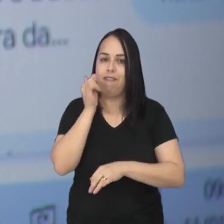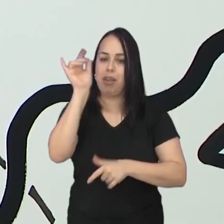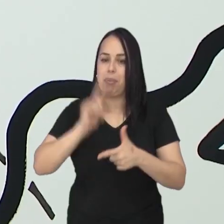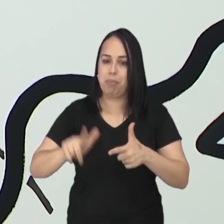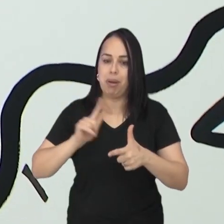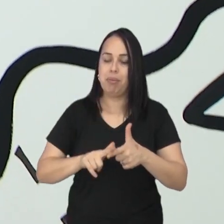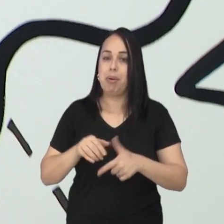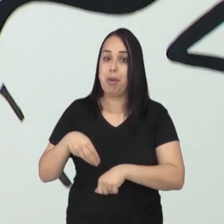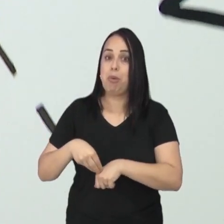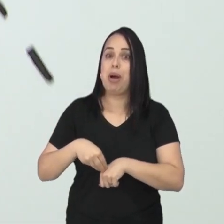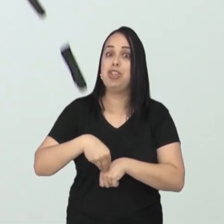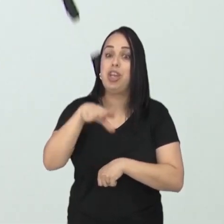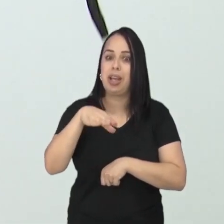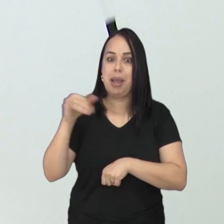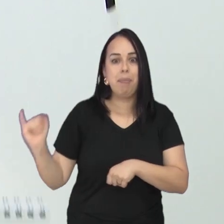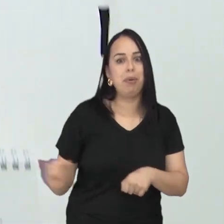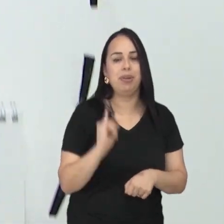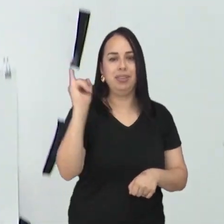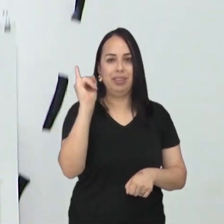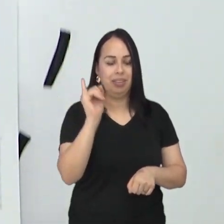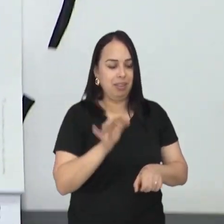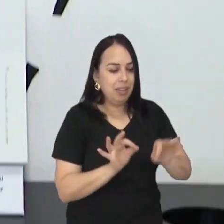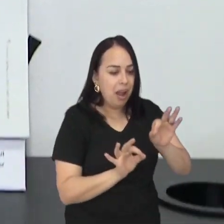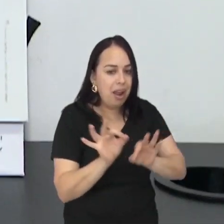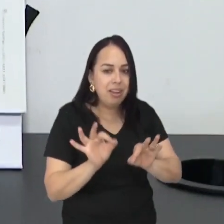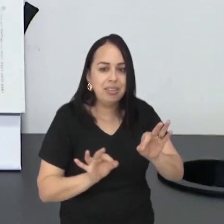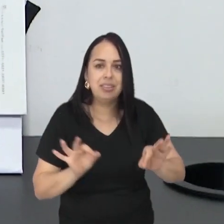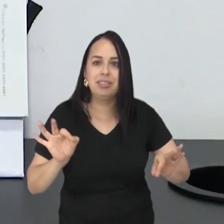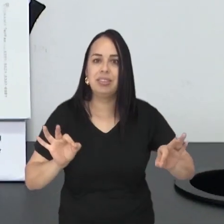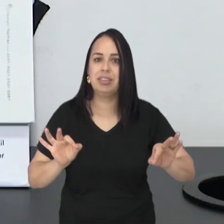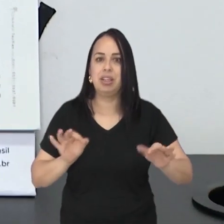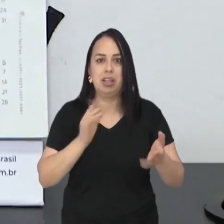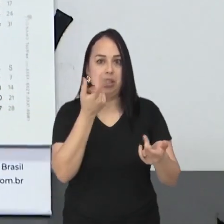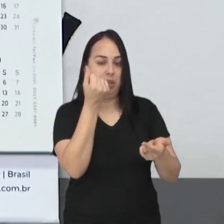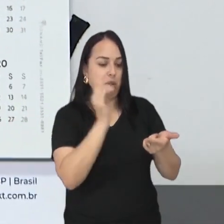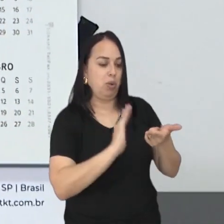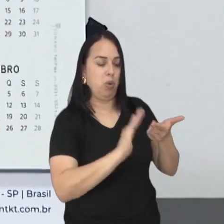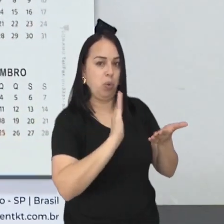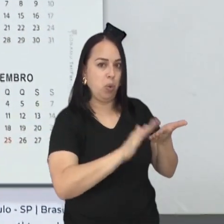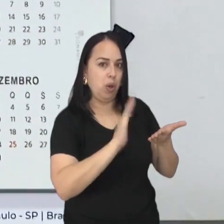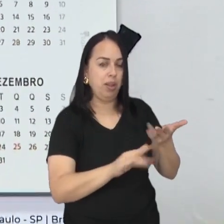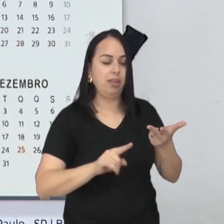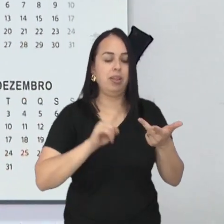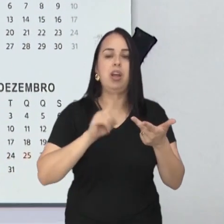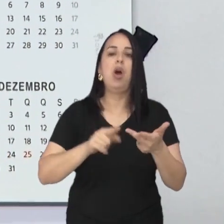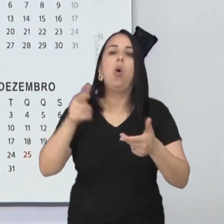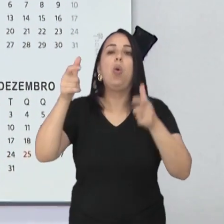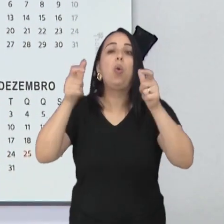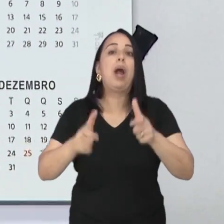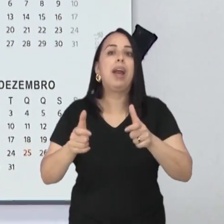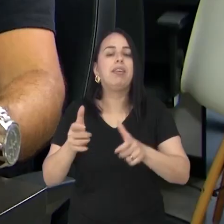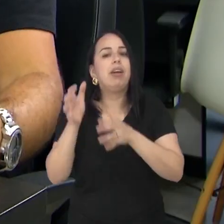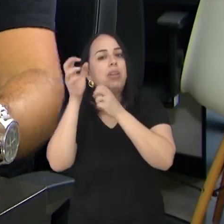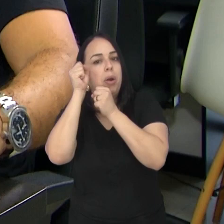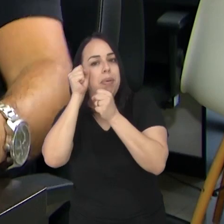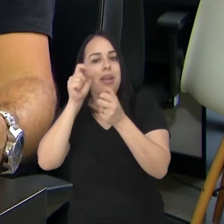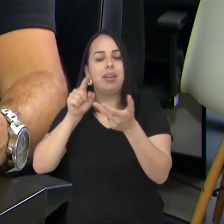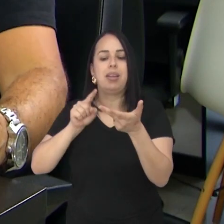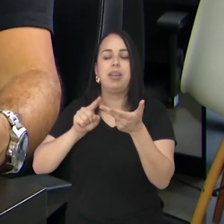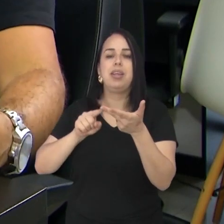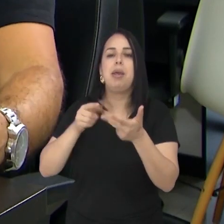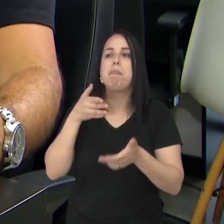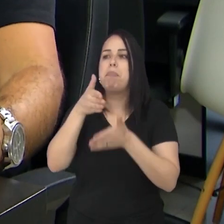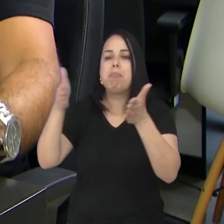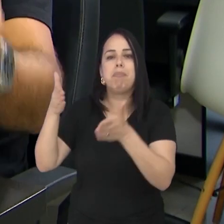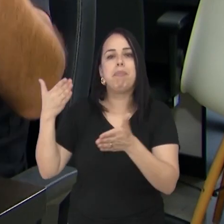diferença. E uma dica de ouro é: na hora de fazer o planejamento, além dos gastos, reservas e roteiro, é preciso